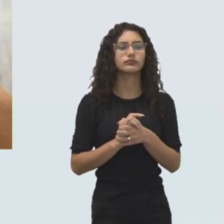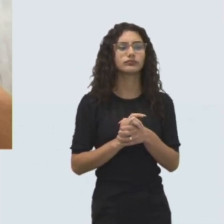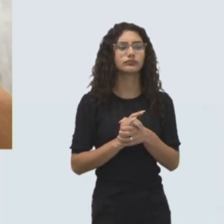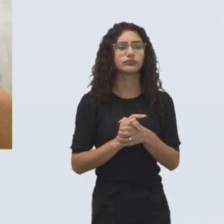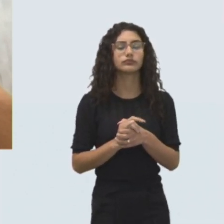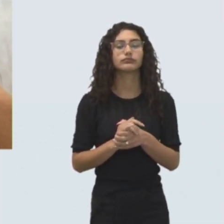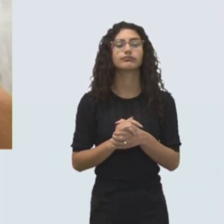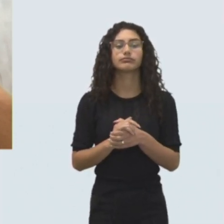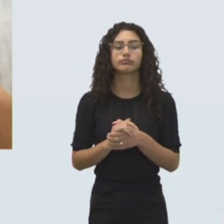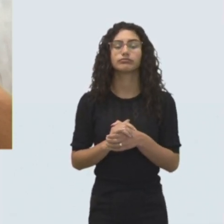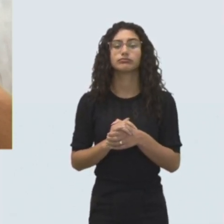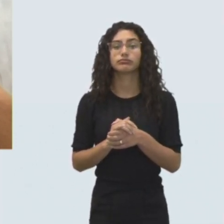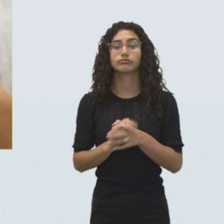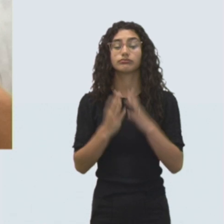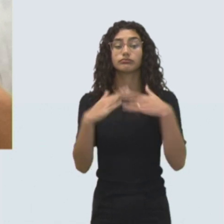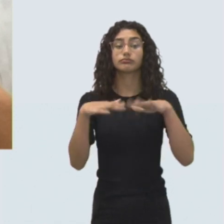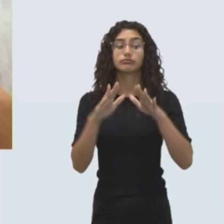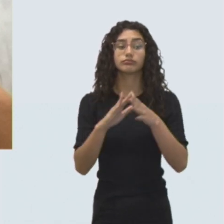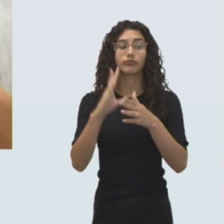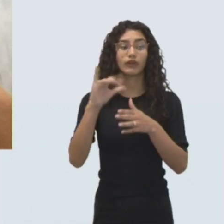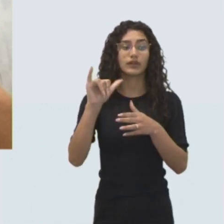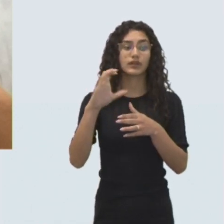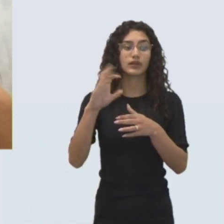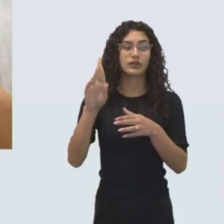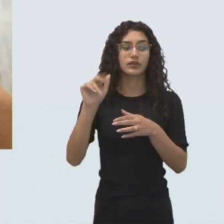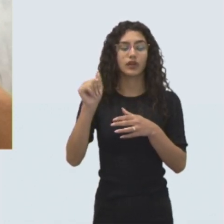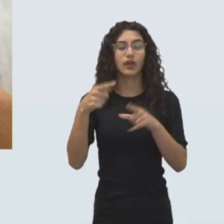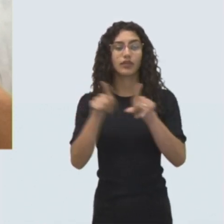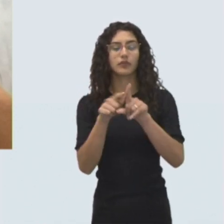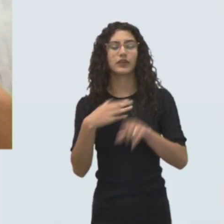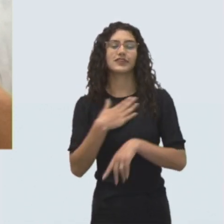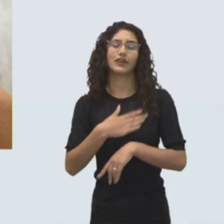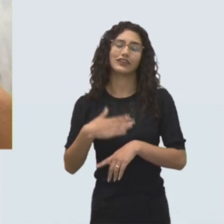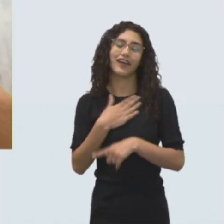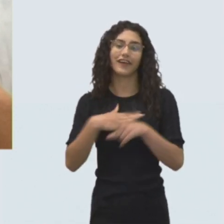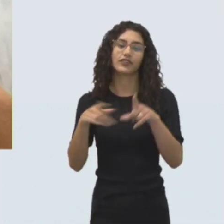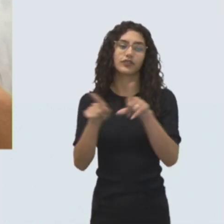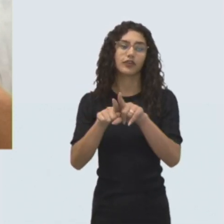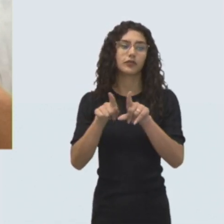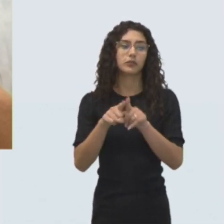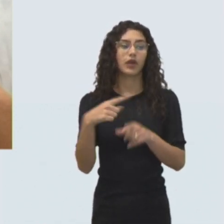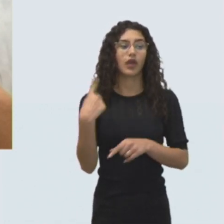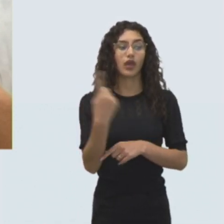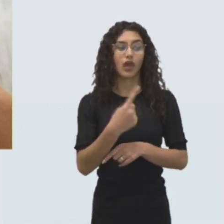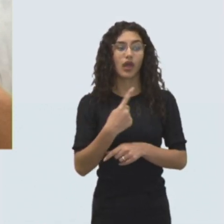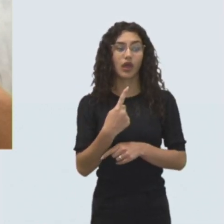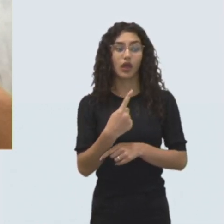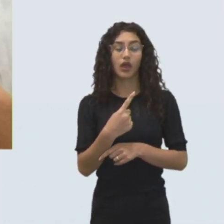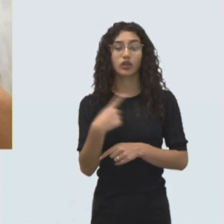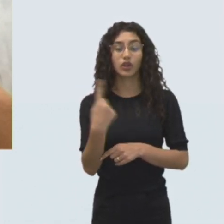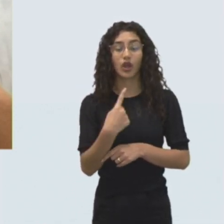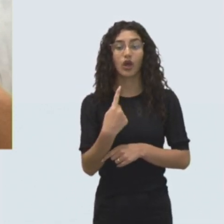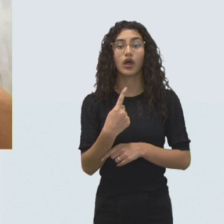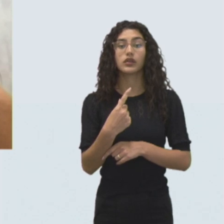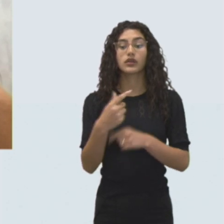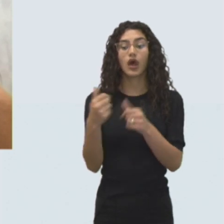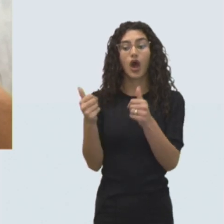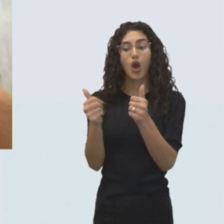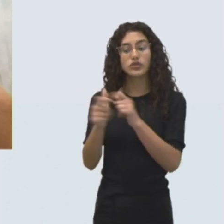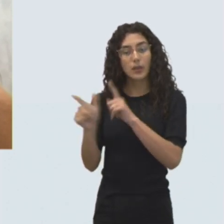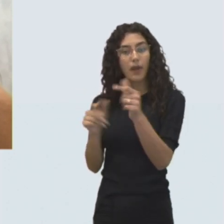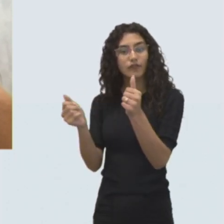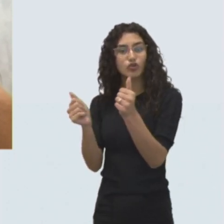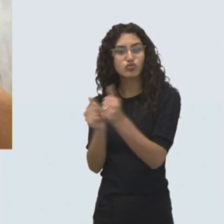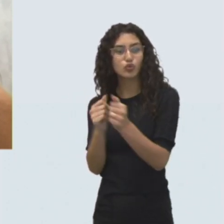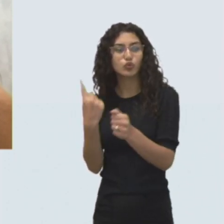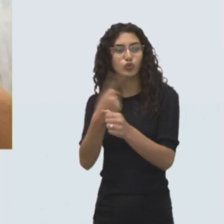Muito bem. Olha a Cícera aí, Cícera, saudades de você também. A Cícera era a nossa inspetora, agente de